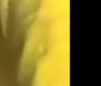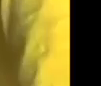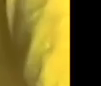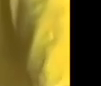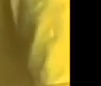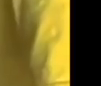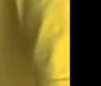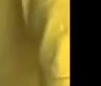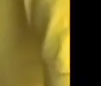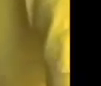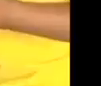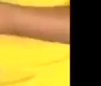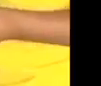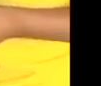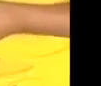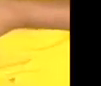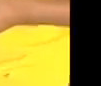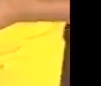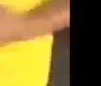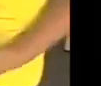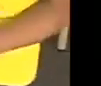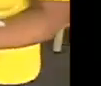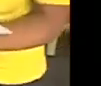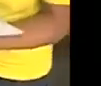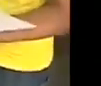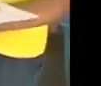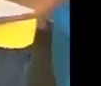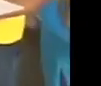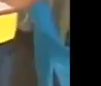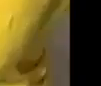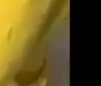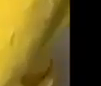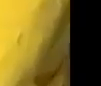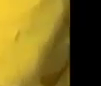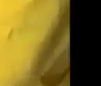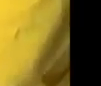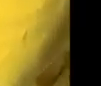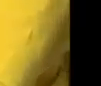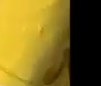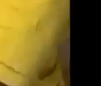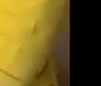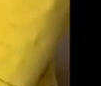folha. E leva pra prensa.